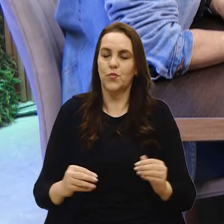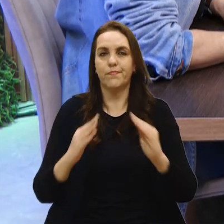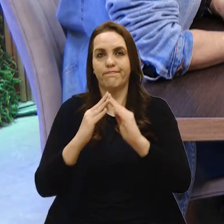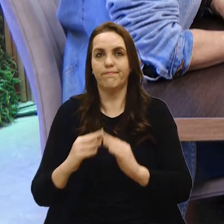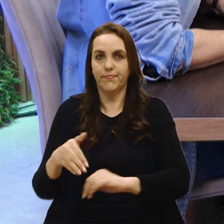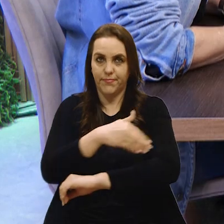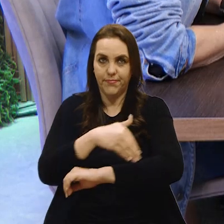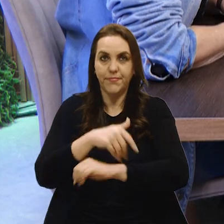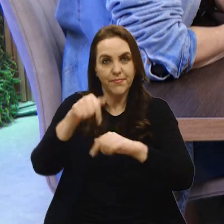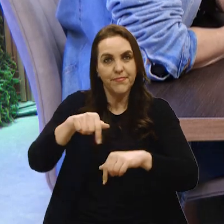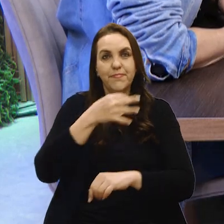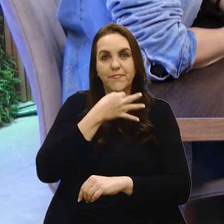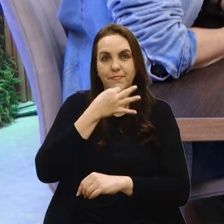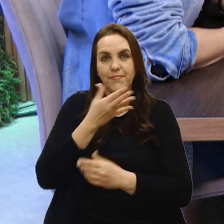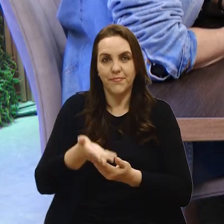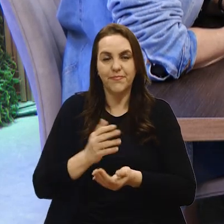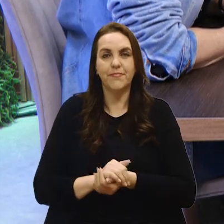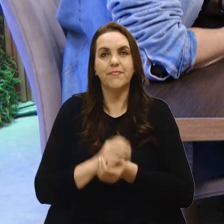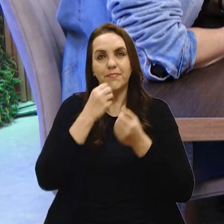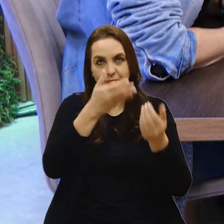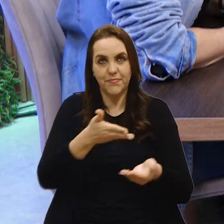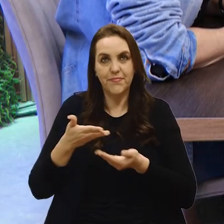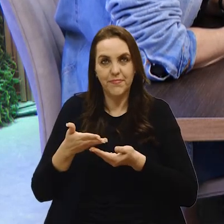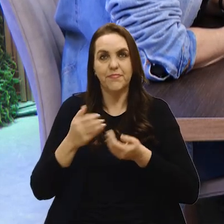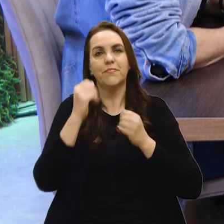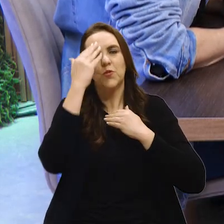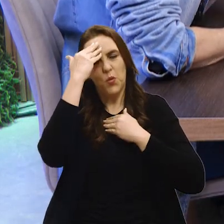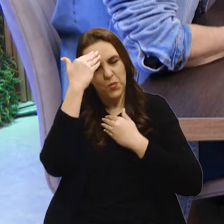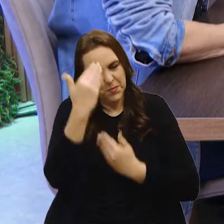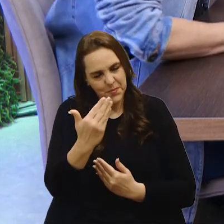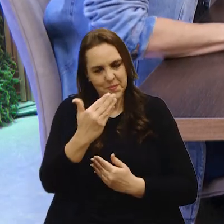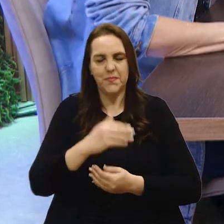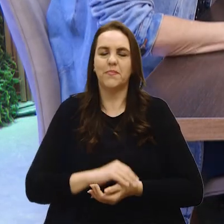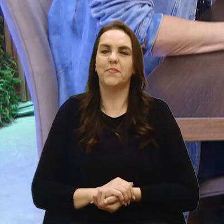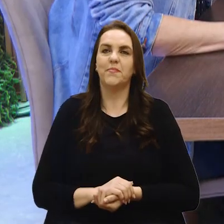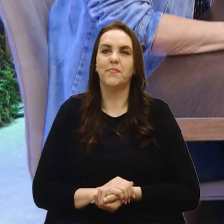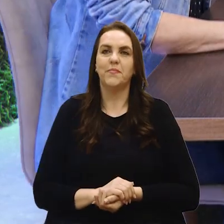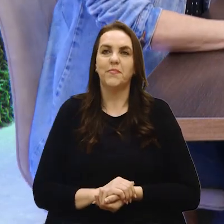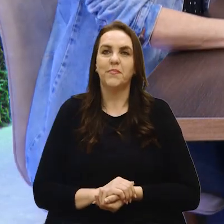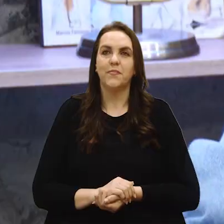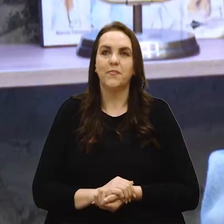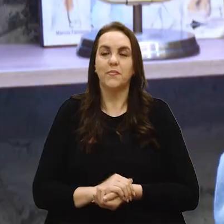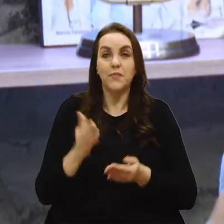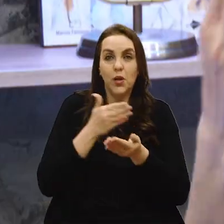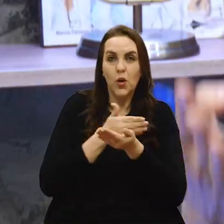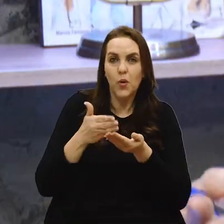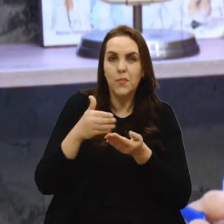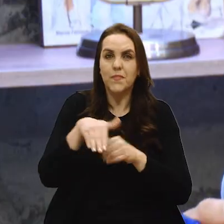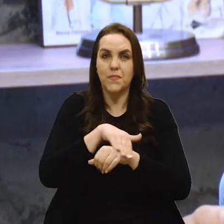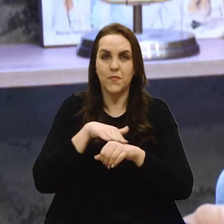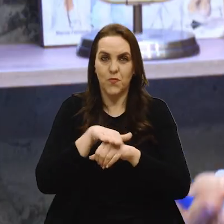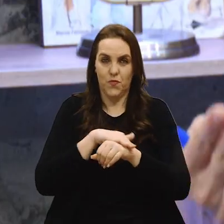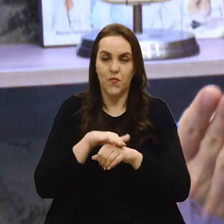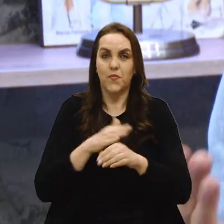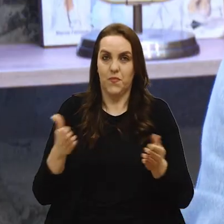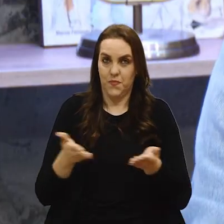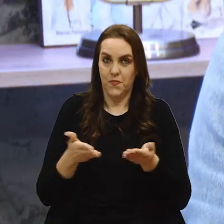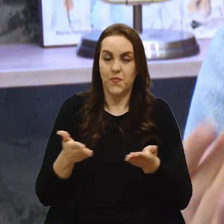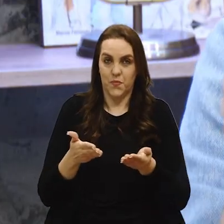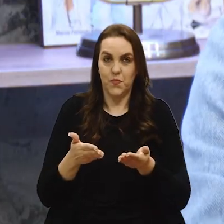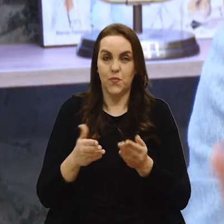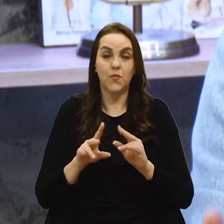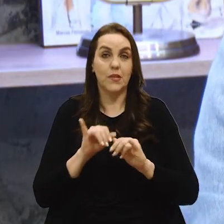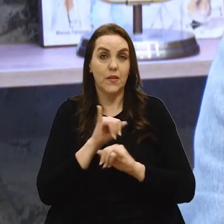de rua aqui na cidade. Seja bem-vindo. Isso mesmo, muito obrigado. Gente, olha, para introduzir a conversa de